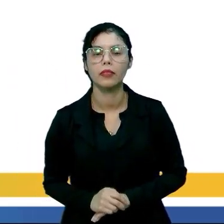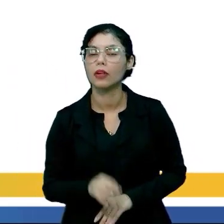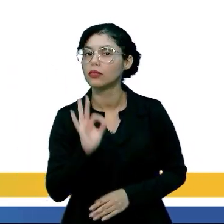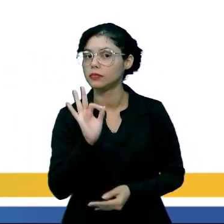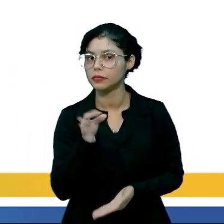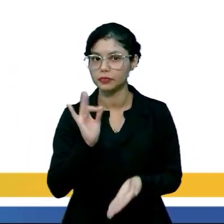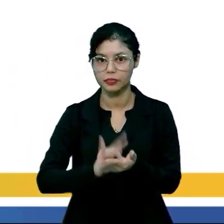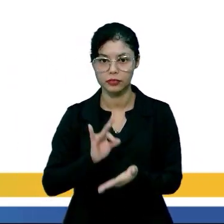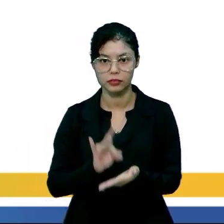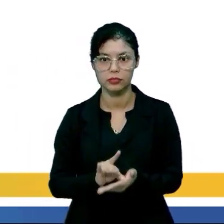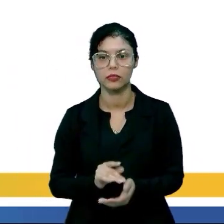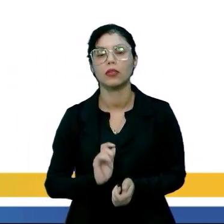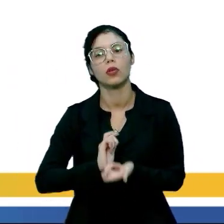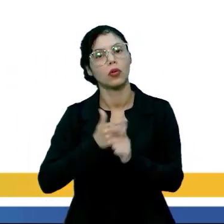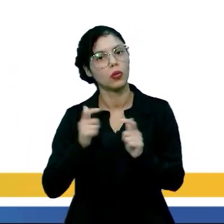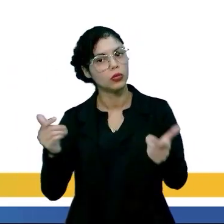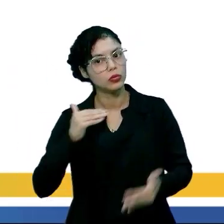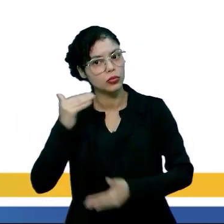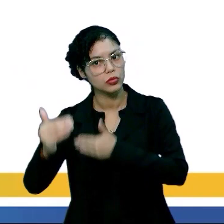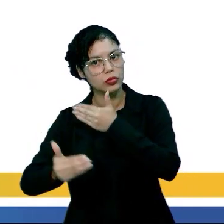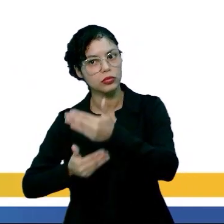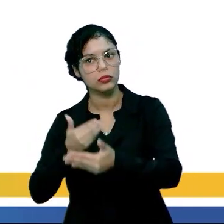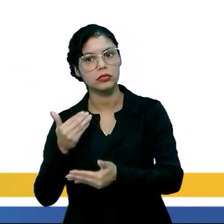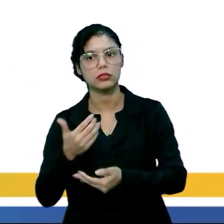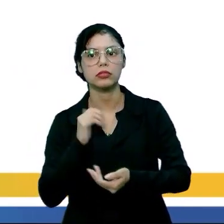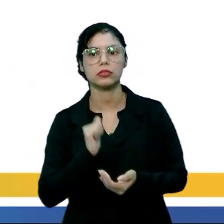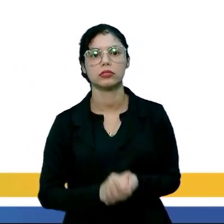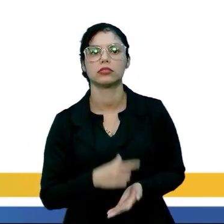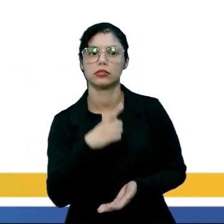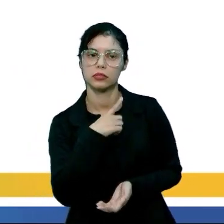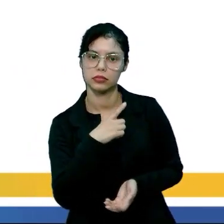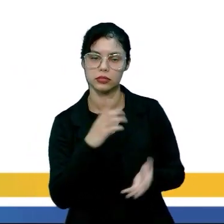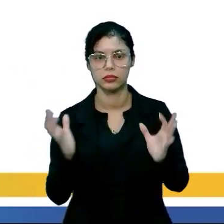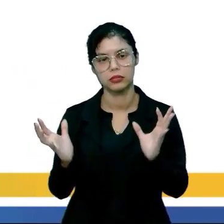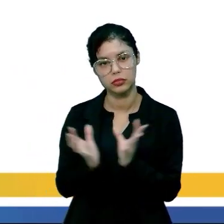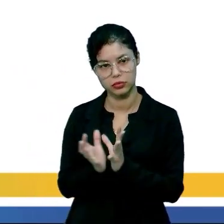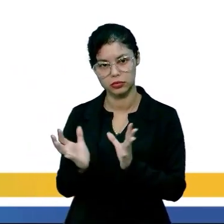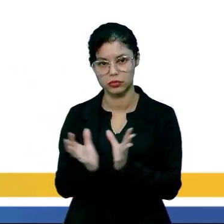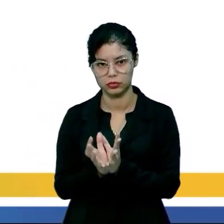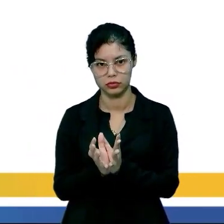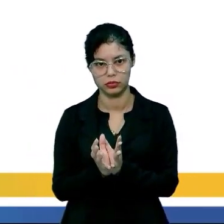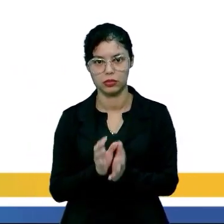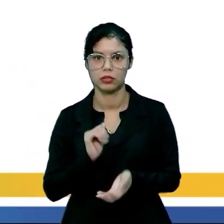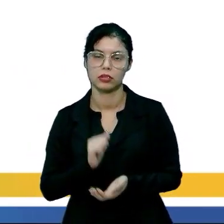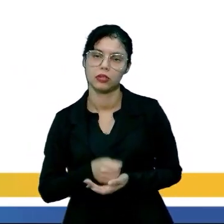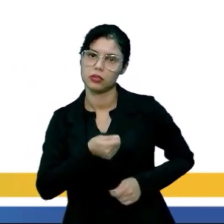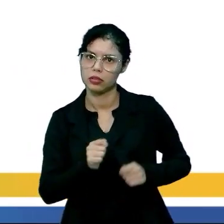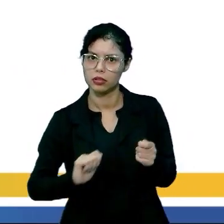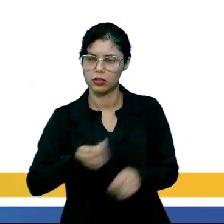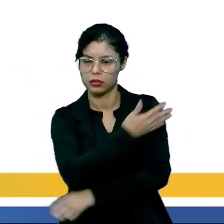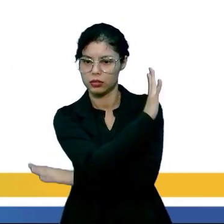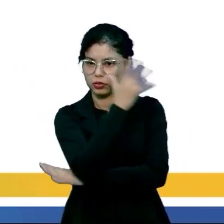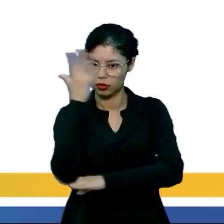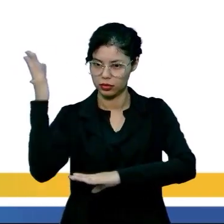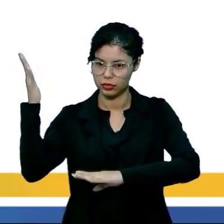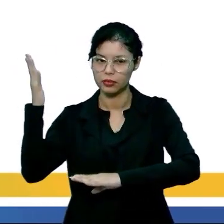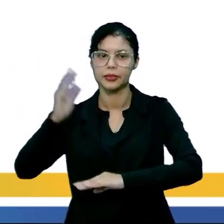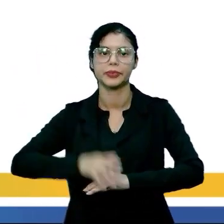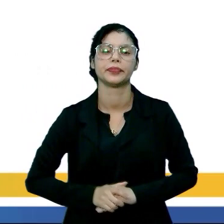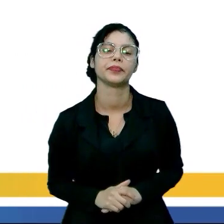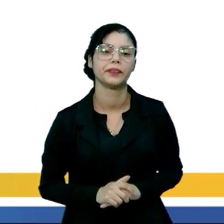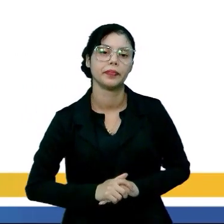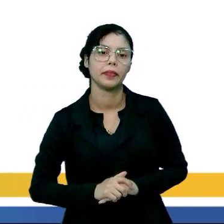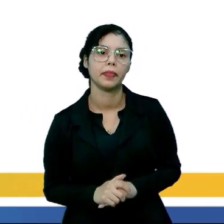certo? Fato que contribuiu para que, ao longo do processo evolutivo, tenham se tornado o grupo de plantas dominante do